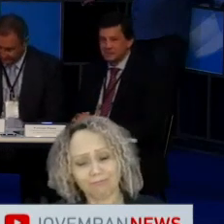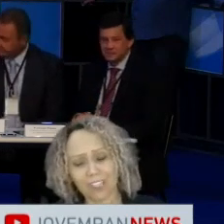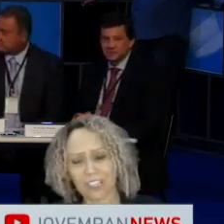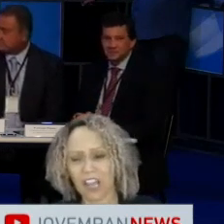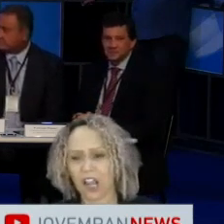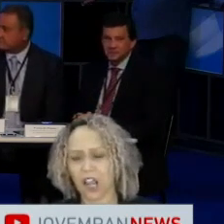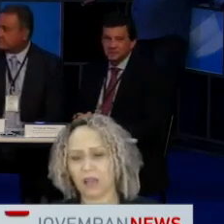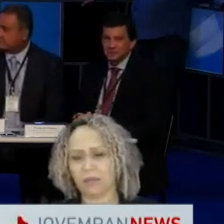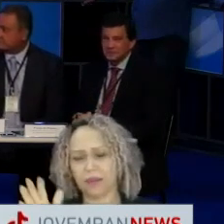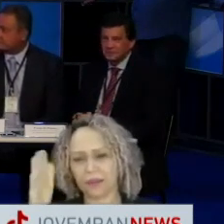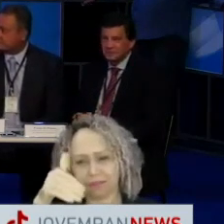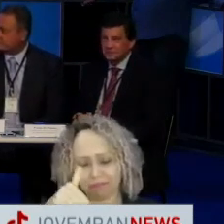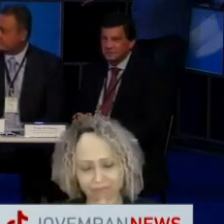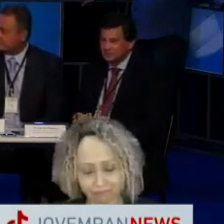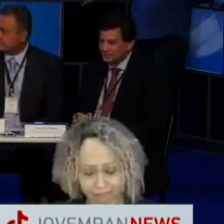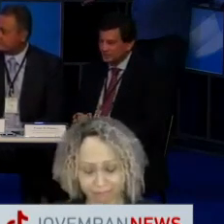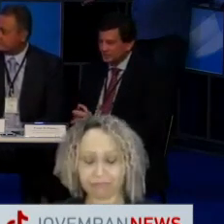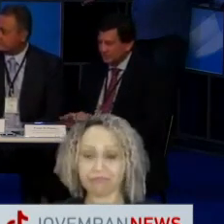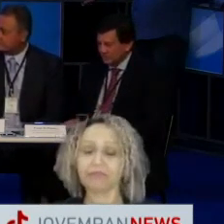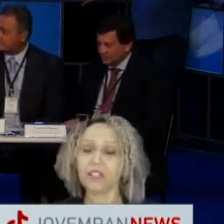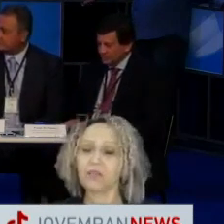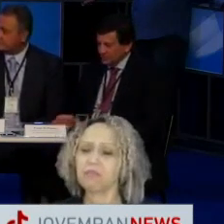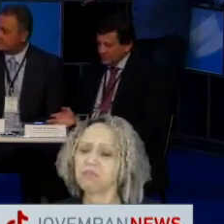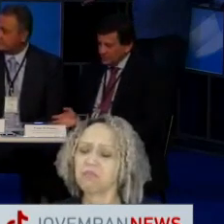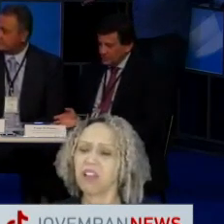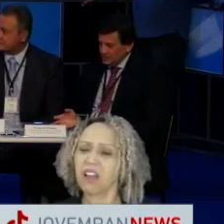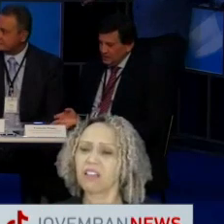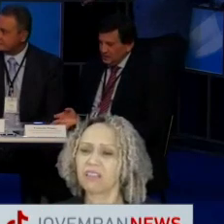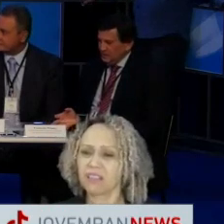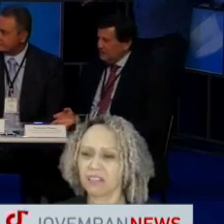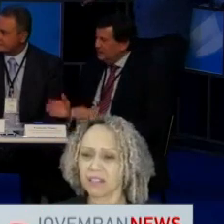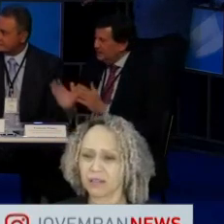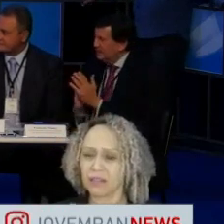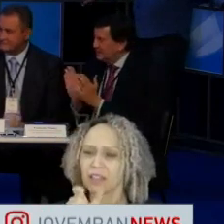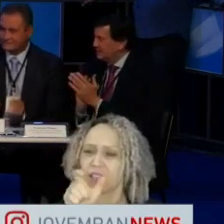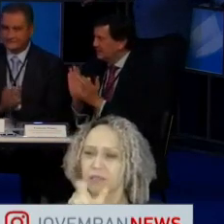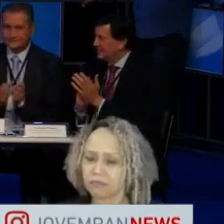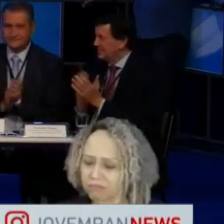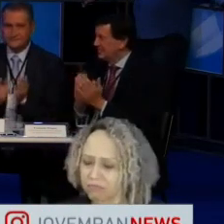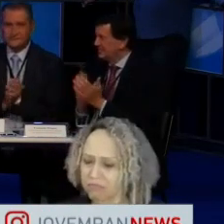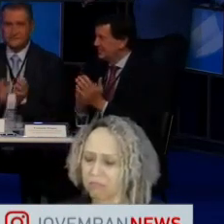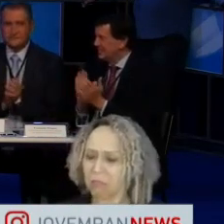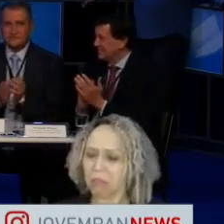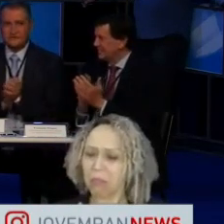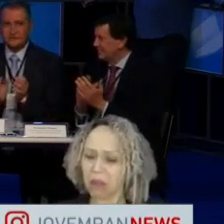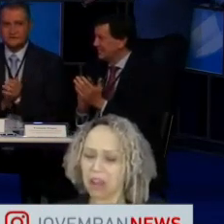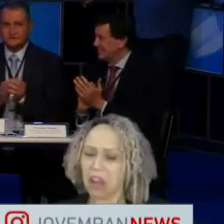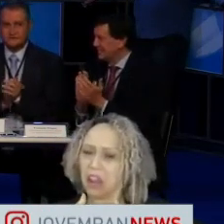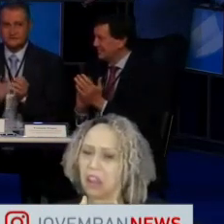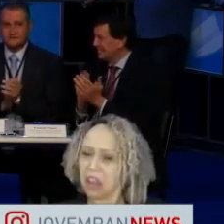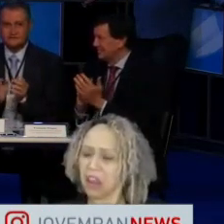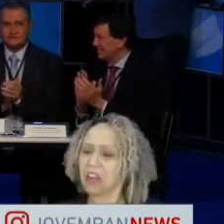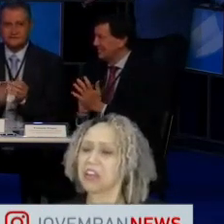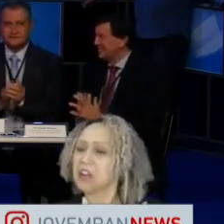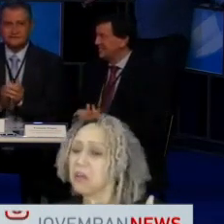Queria saudar essa militante incansável na campanha, Lu Alckmin, que fazia todas as caminhadas e